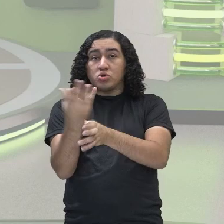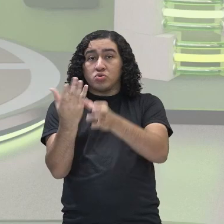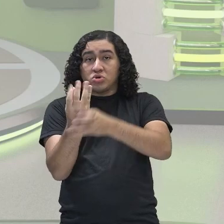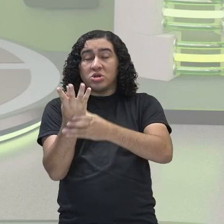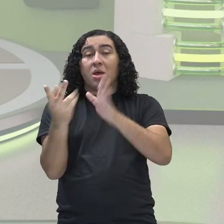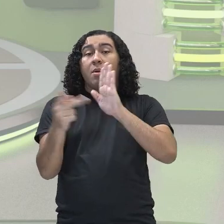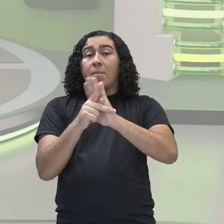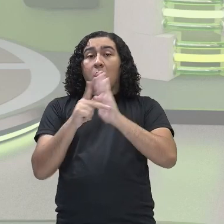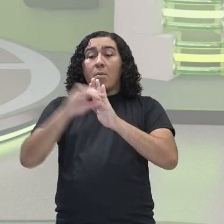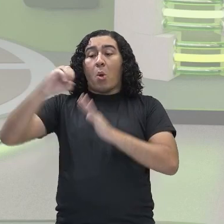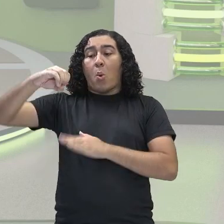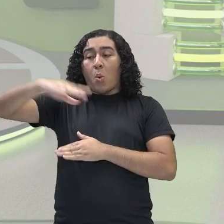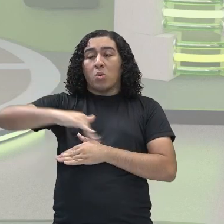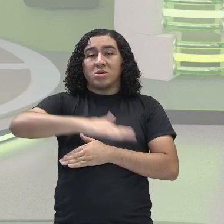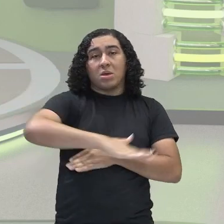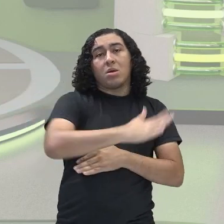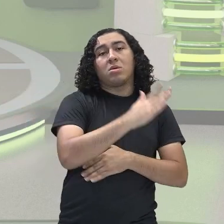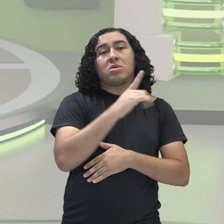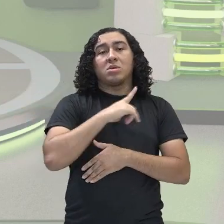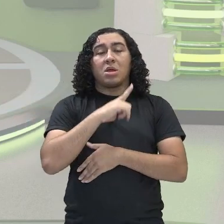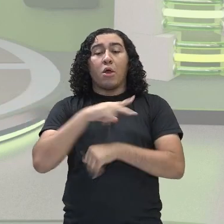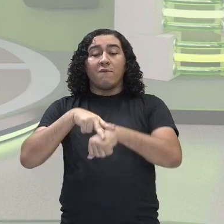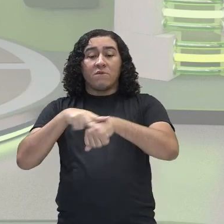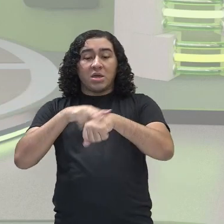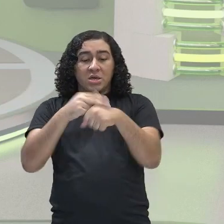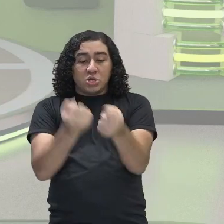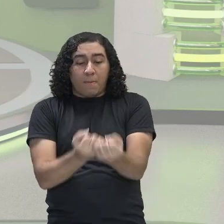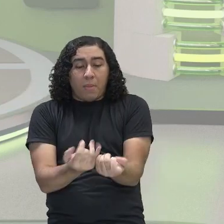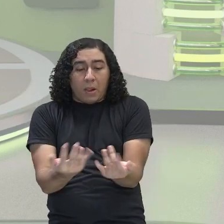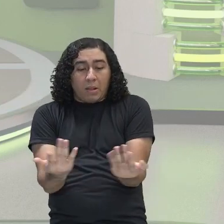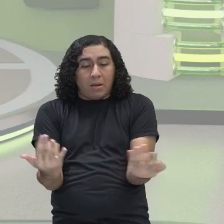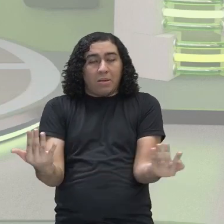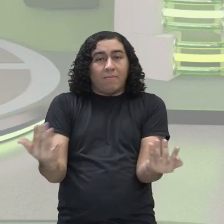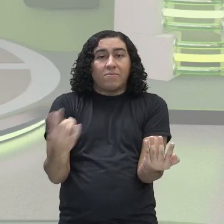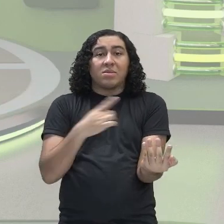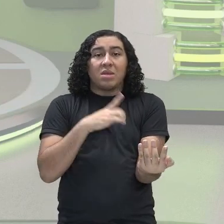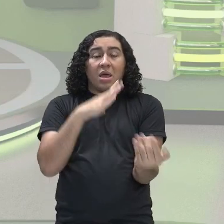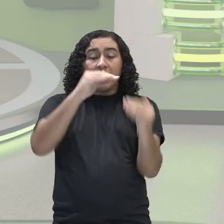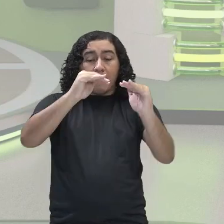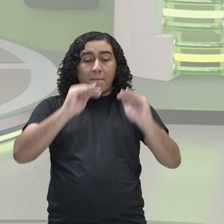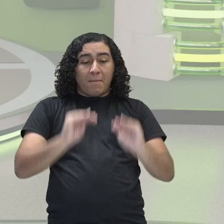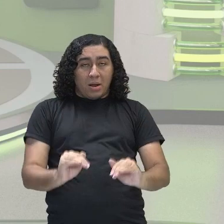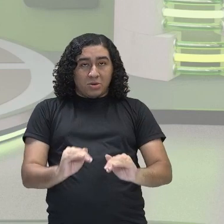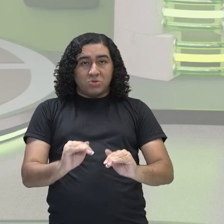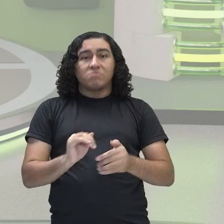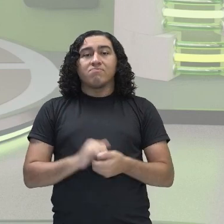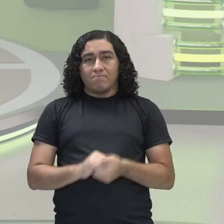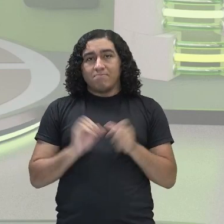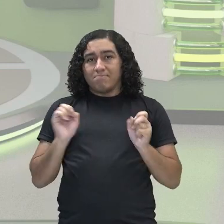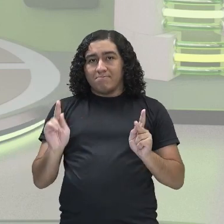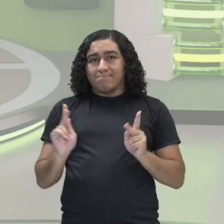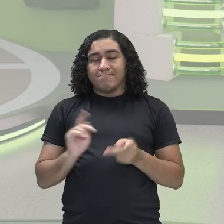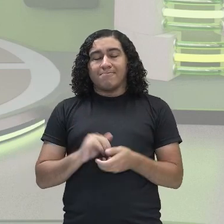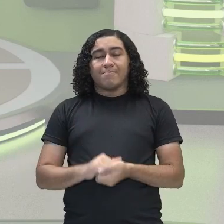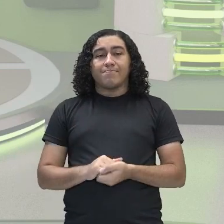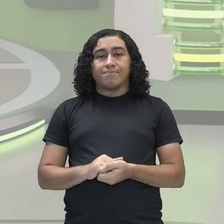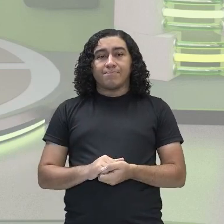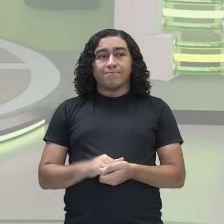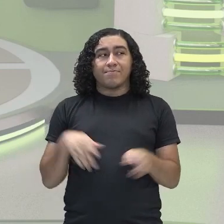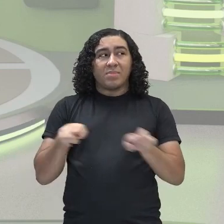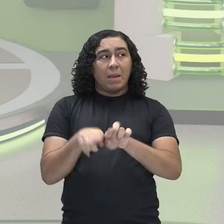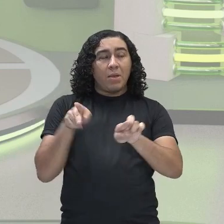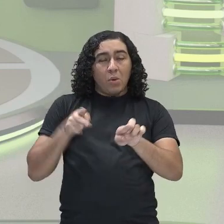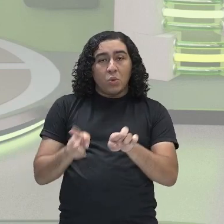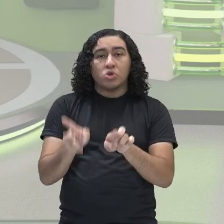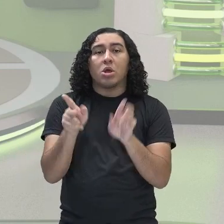planeta vem do fitoplâncton, vem dessas algas unicelulares que estão presentes nos oceanos, certo? E para a gente continuar